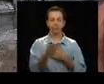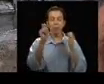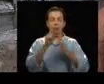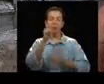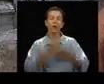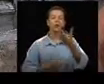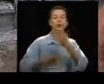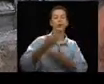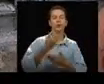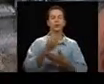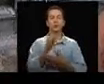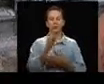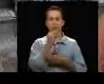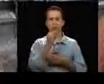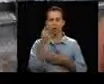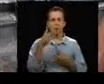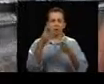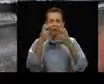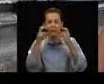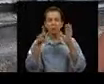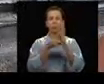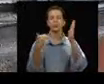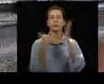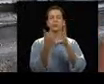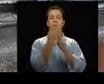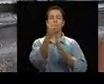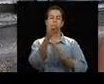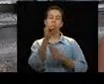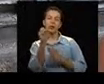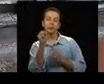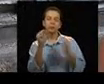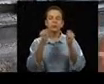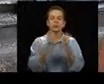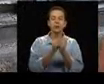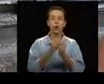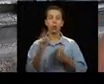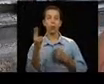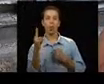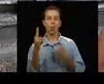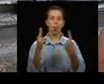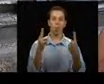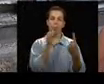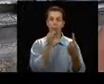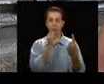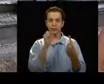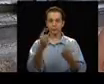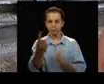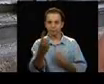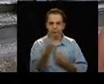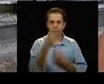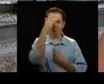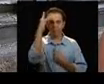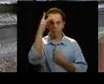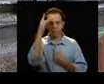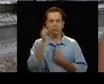frente aos pacientes, então a gente tem essa troca mesmo. E lá a gente vê os casos de reciprocidade de mão dupla e a de uma via